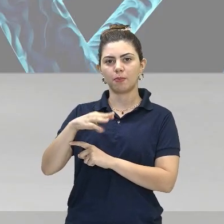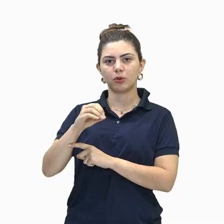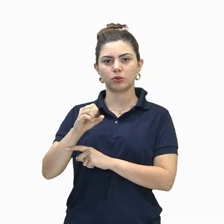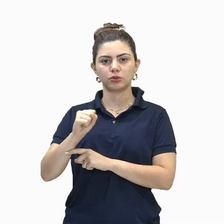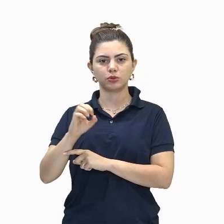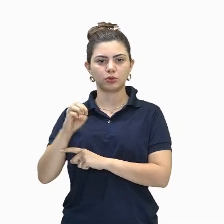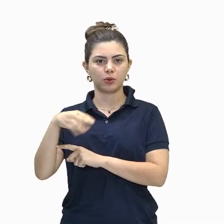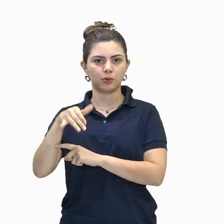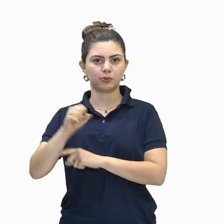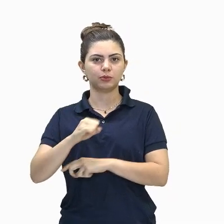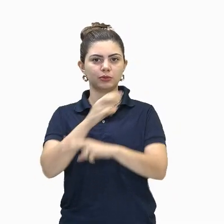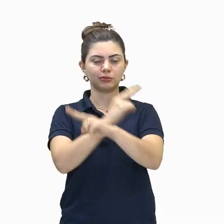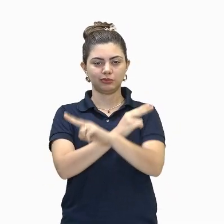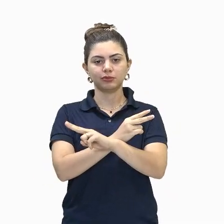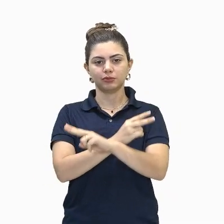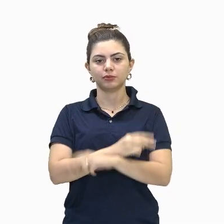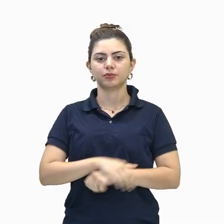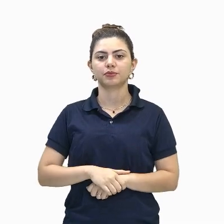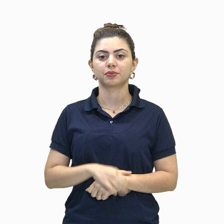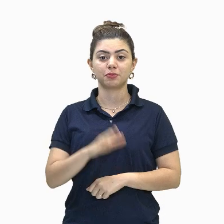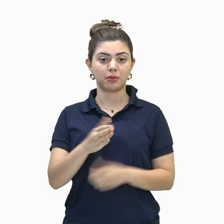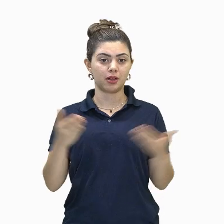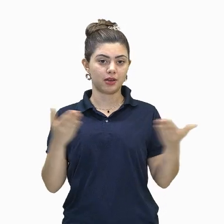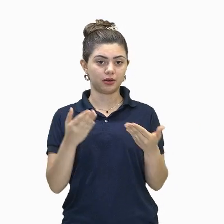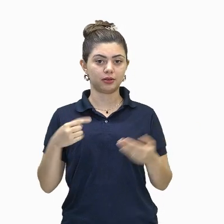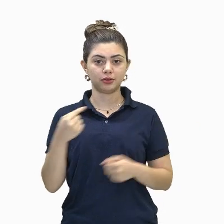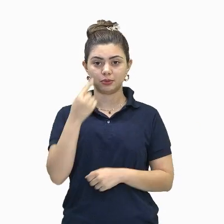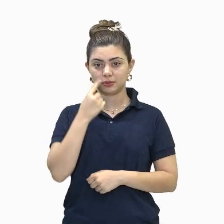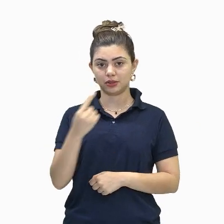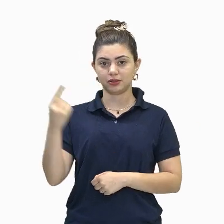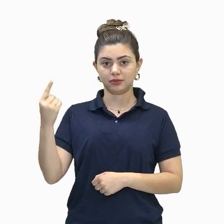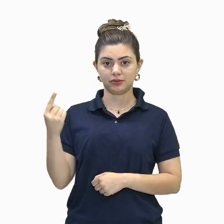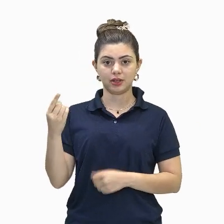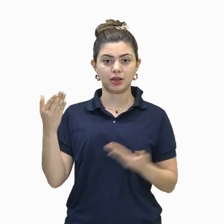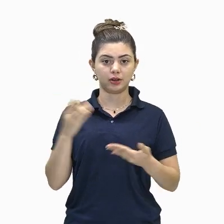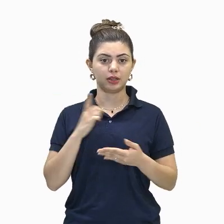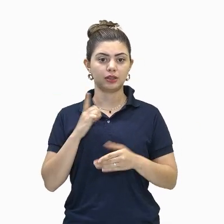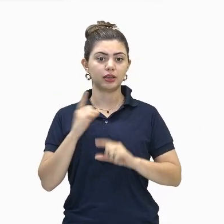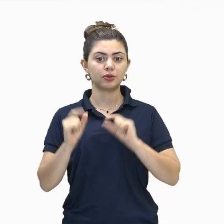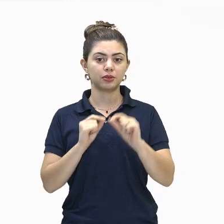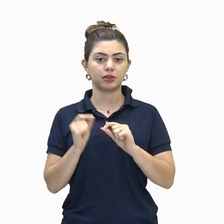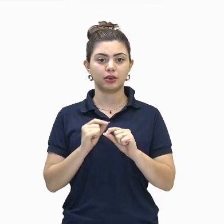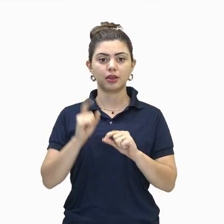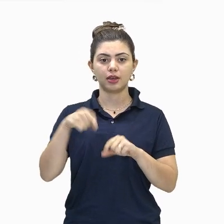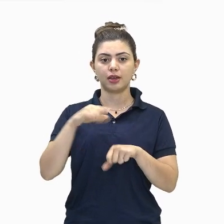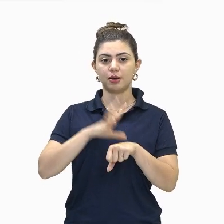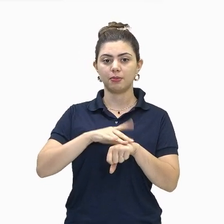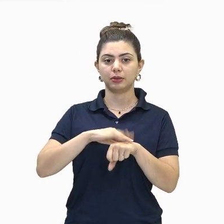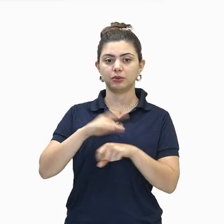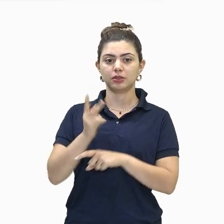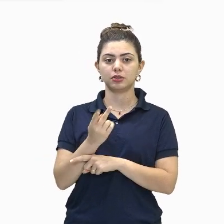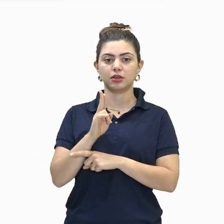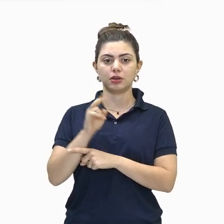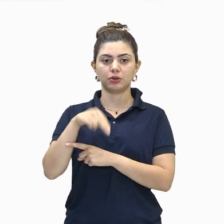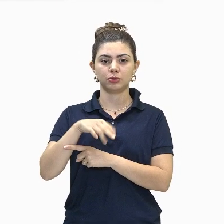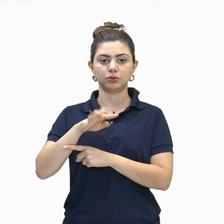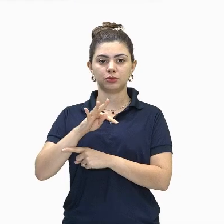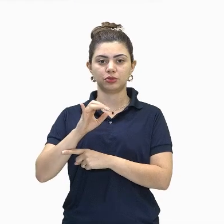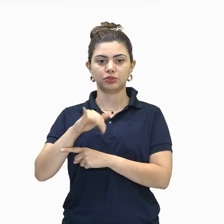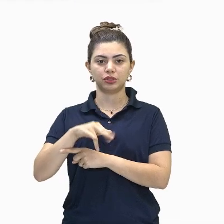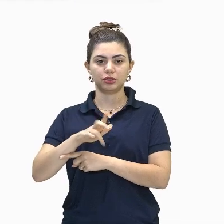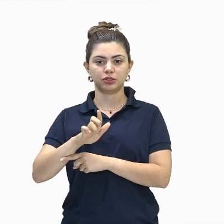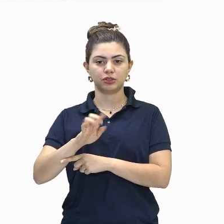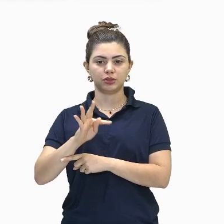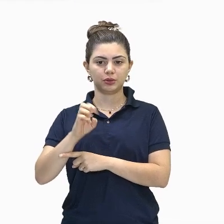juntos. Então, vamos começar aí com a doença de Huntington. Na doença de Huntington, é uma